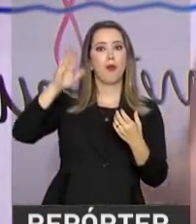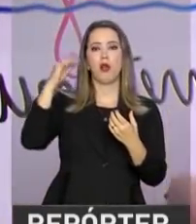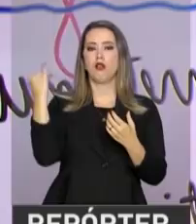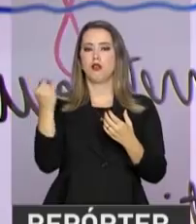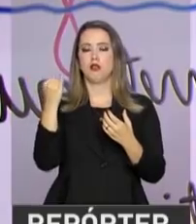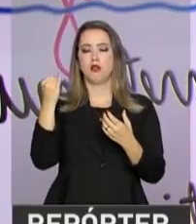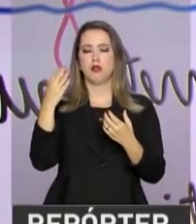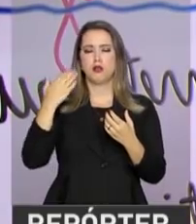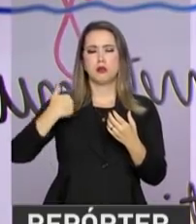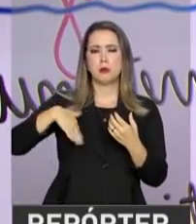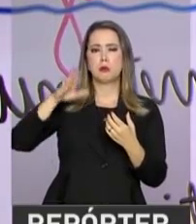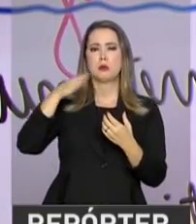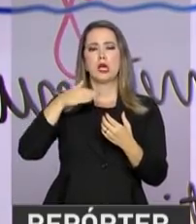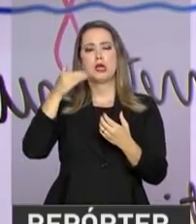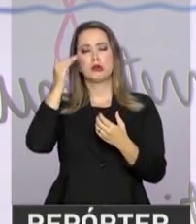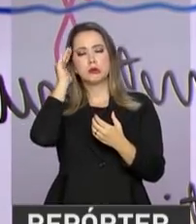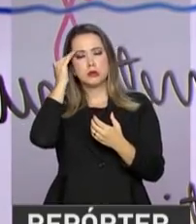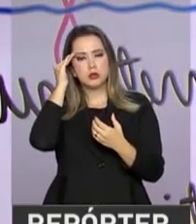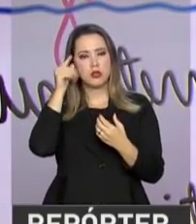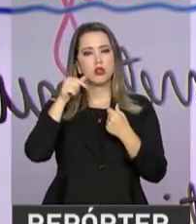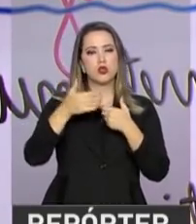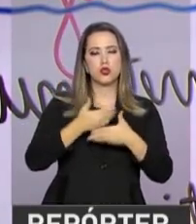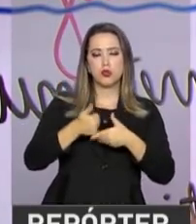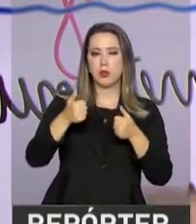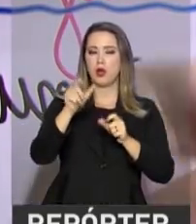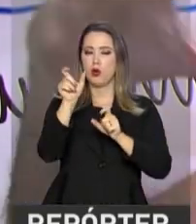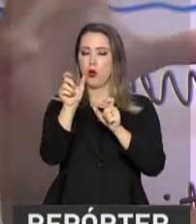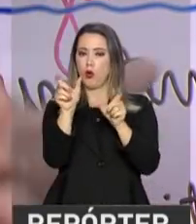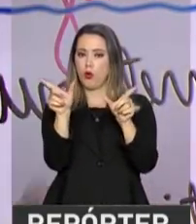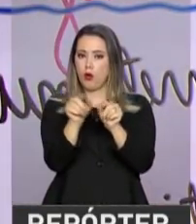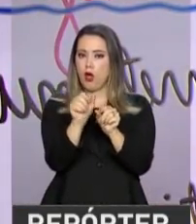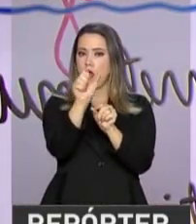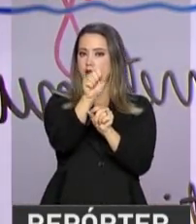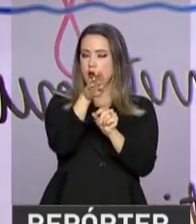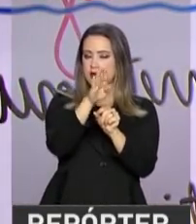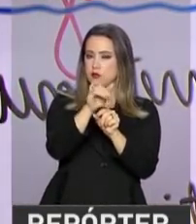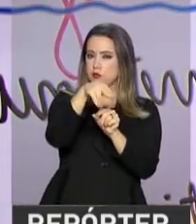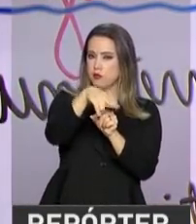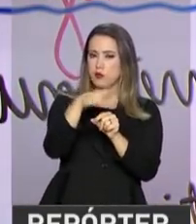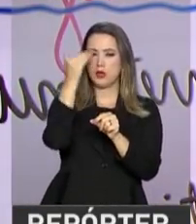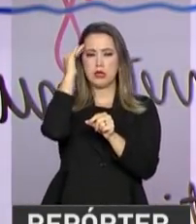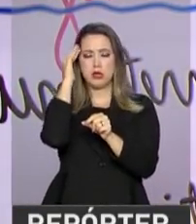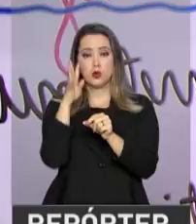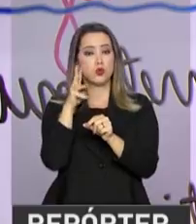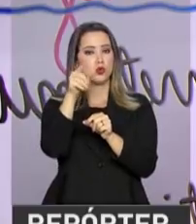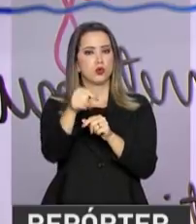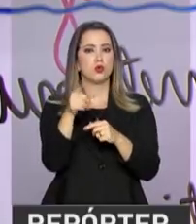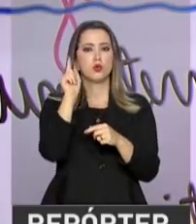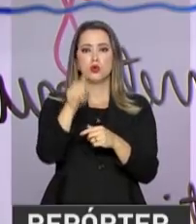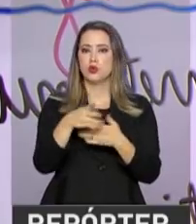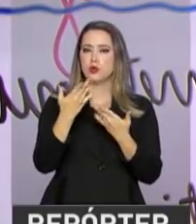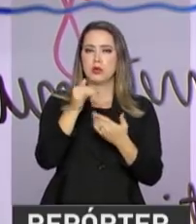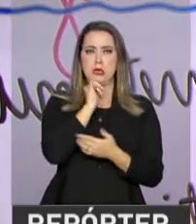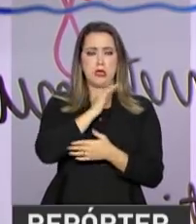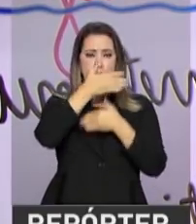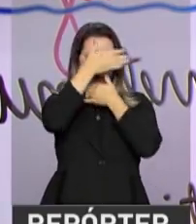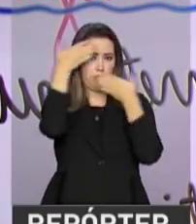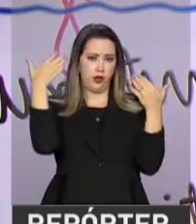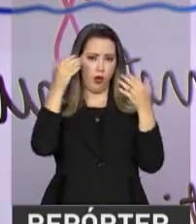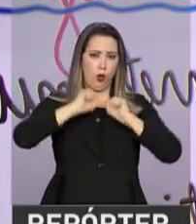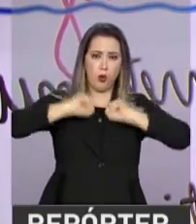consegue completar o perfil da abin é do profissional que tenha a compreensão de um tudo que ele tenha compreensão de terrorismo